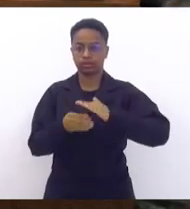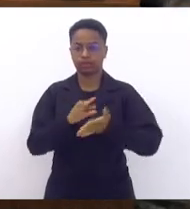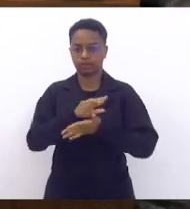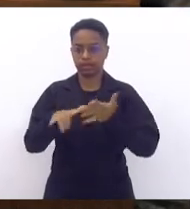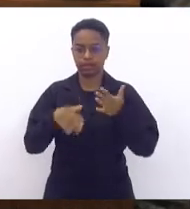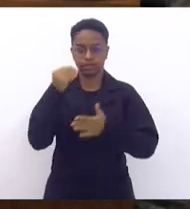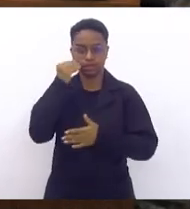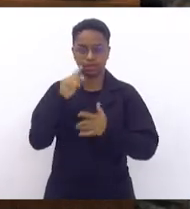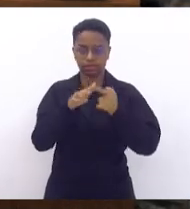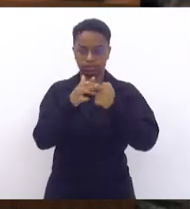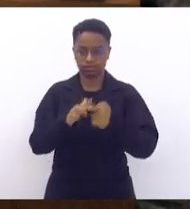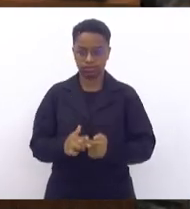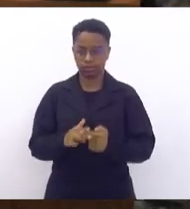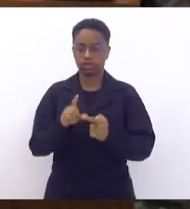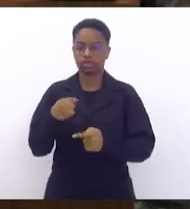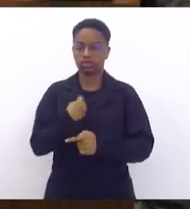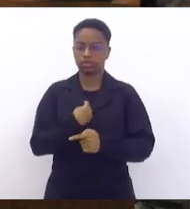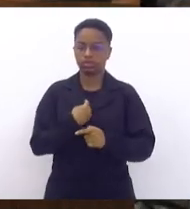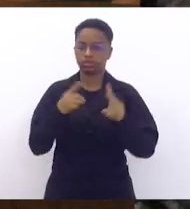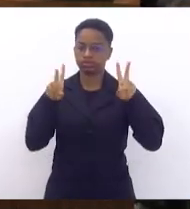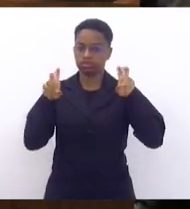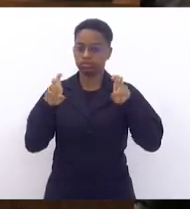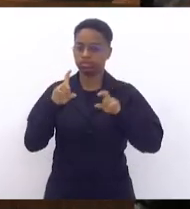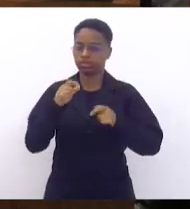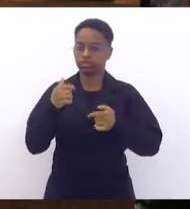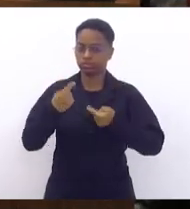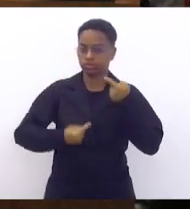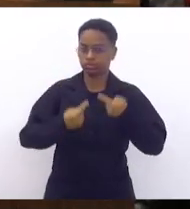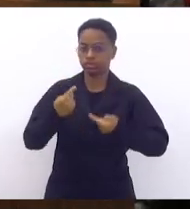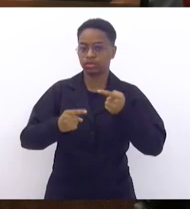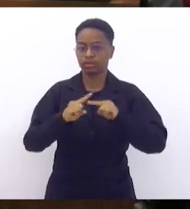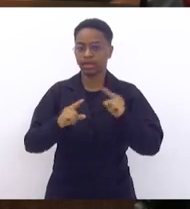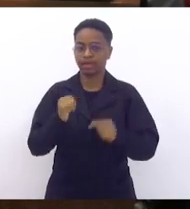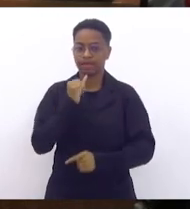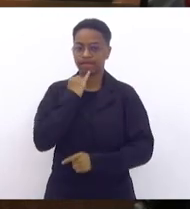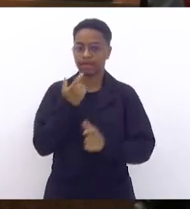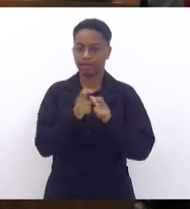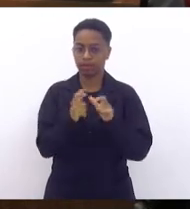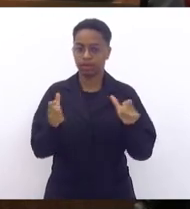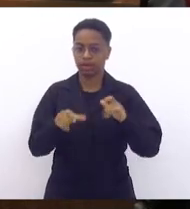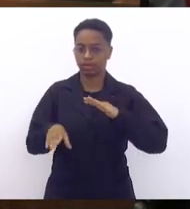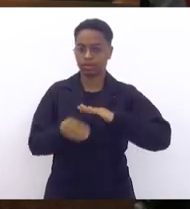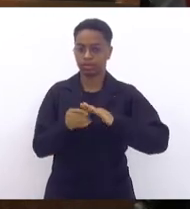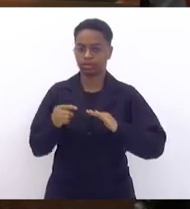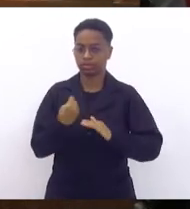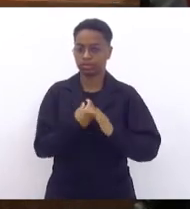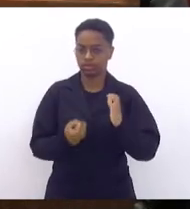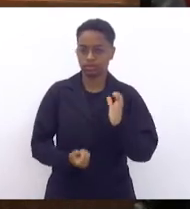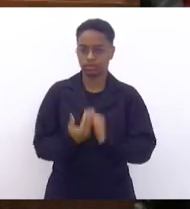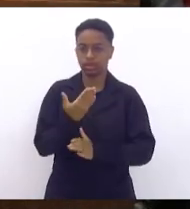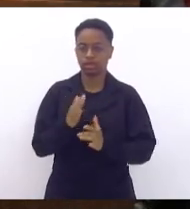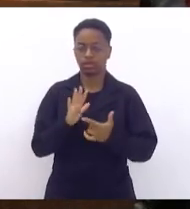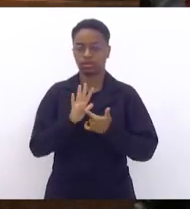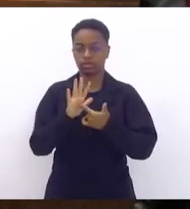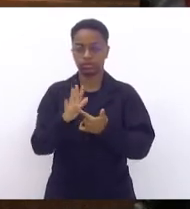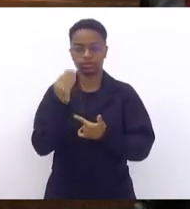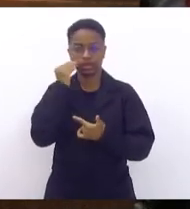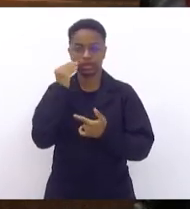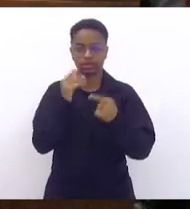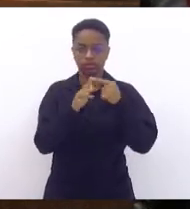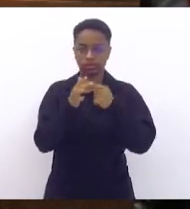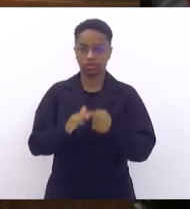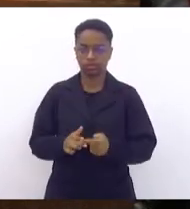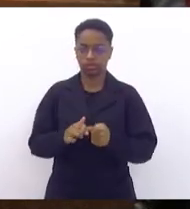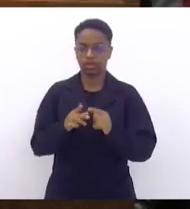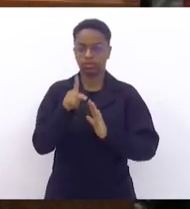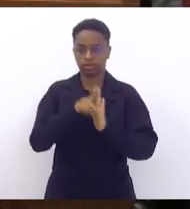Esse é um tema relevante que a gente tem se dedicado a discutir. Infelizmente, a maior parte das emendas que a gente fez buscando aperfeiçoar o projeto